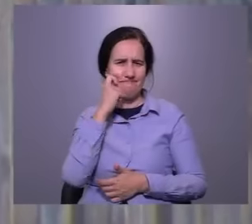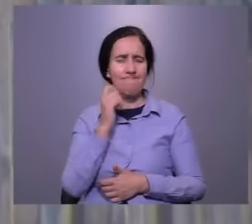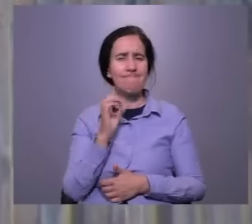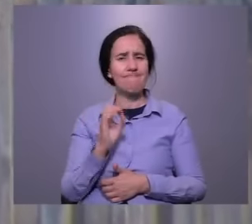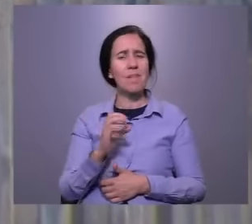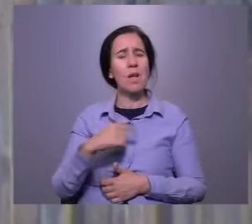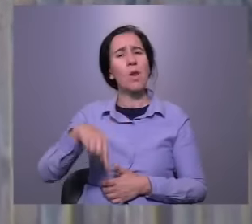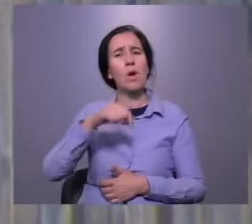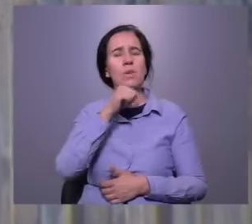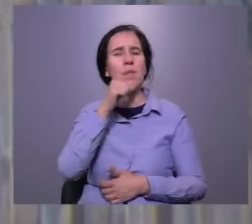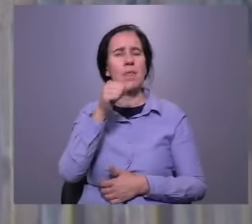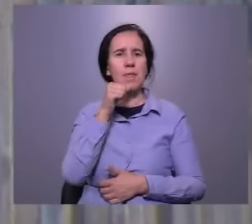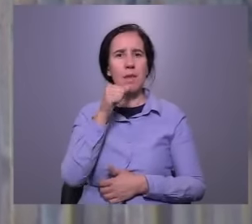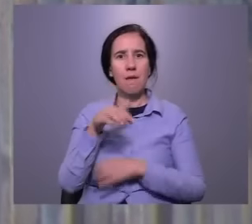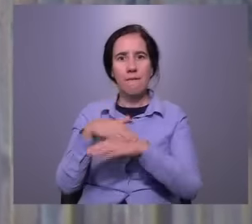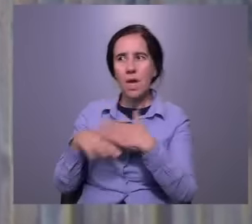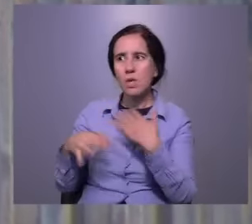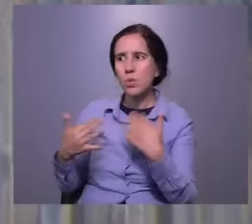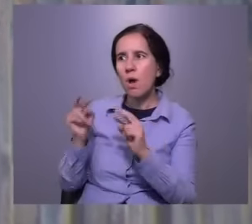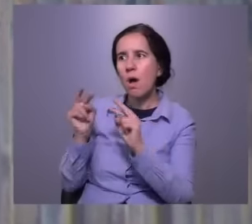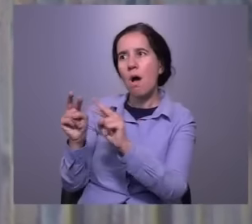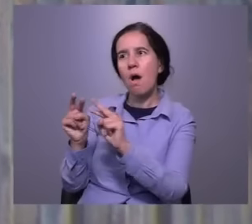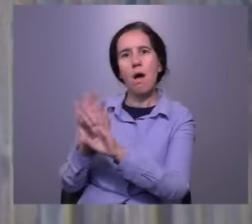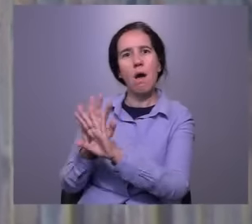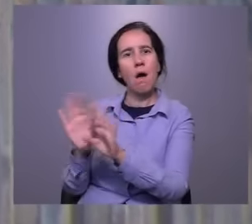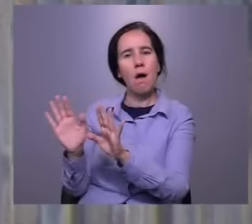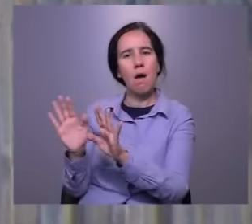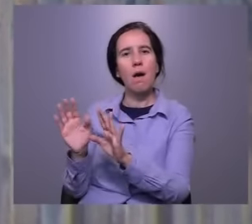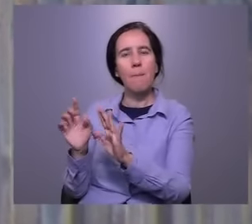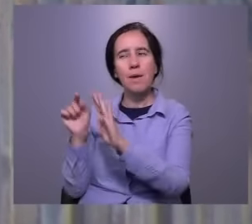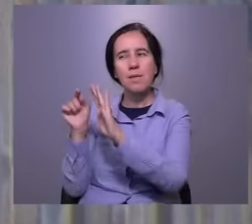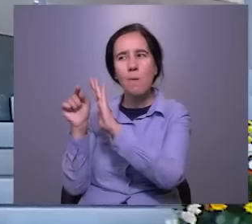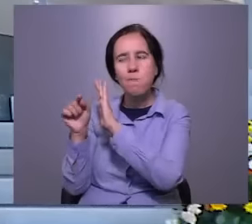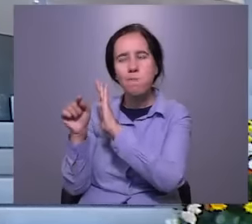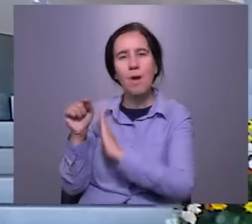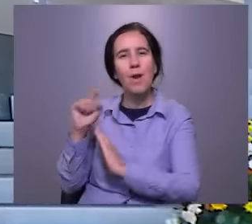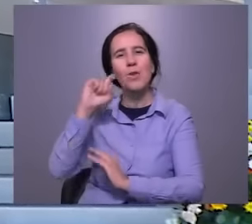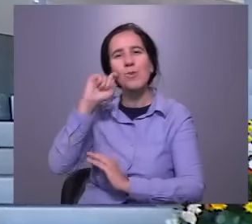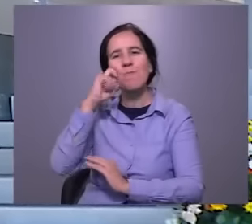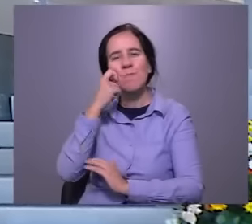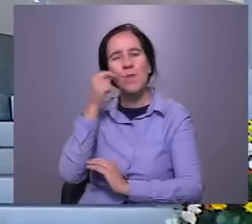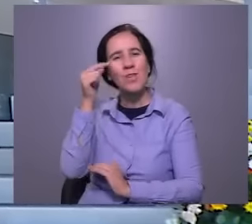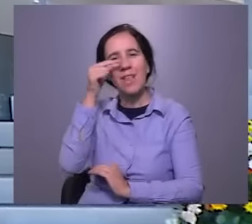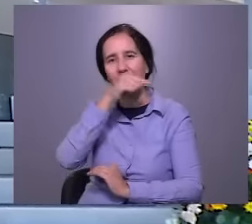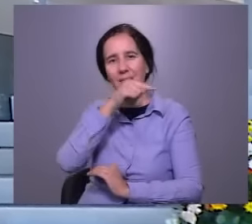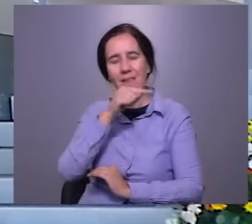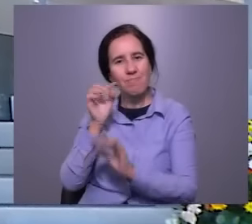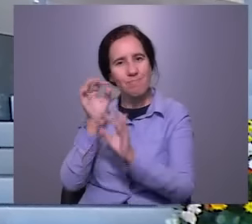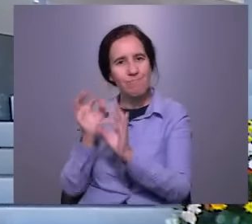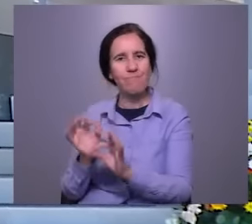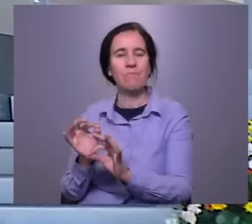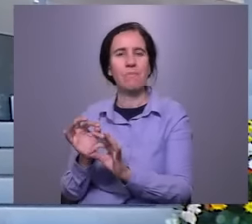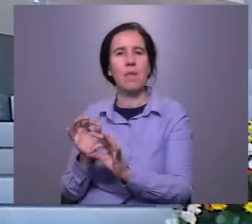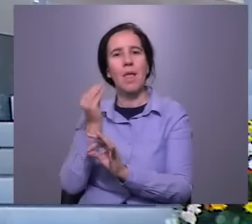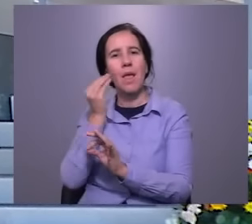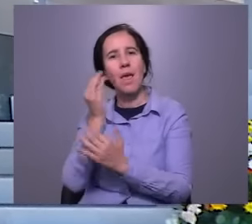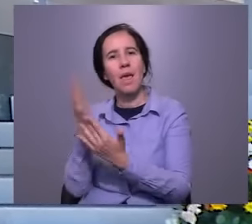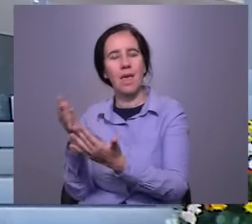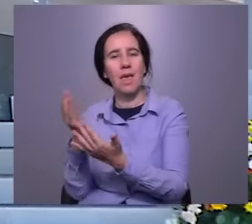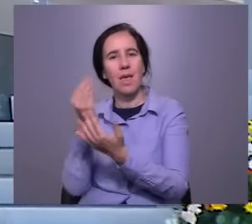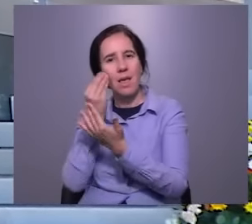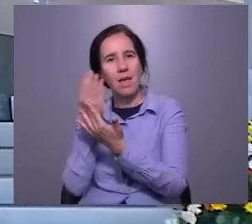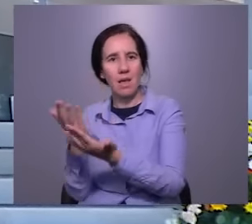Escritura hoje, potencia os gestos de partilha. Porque reparem, na maior